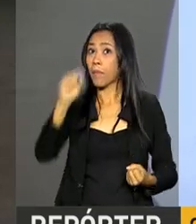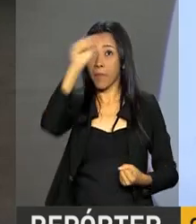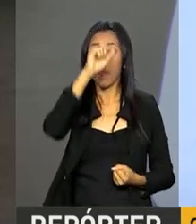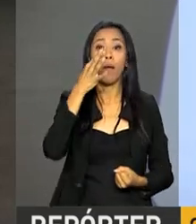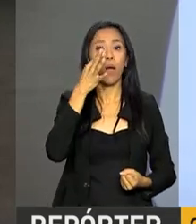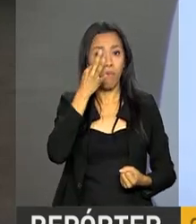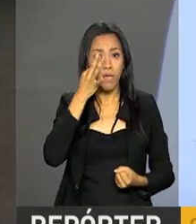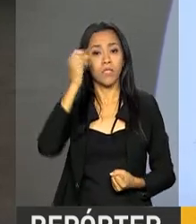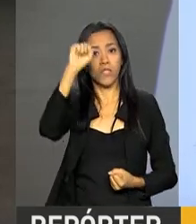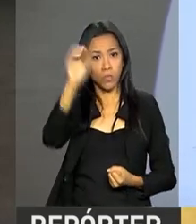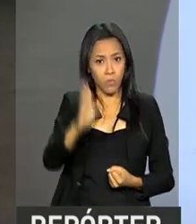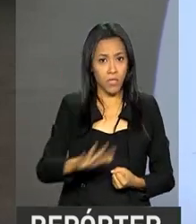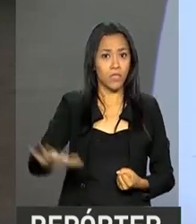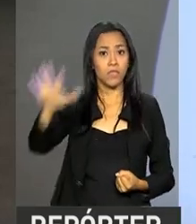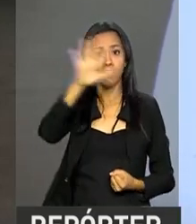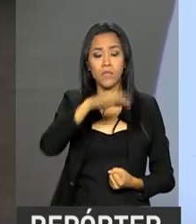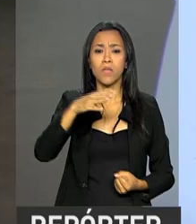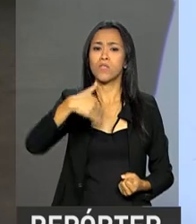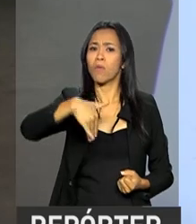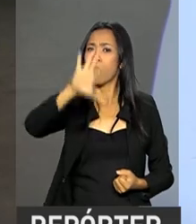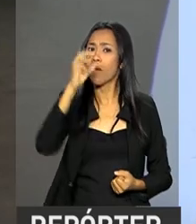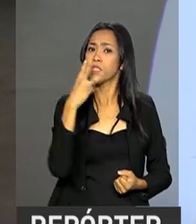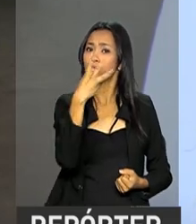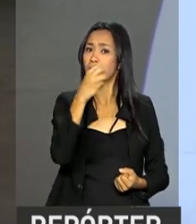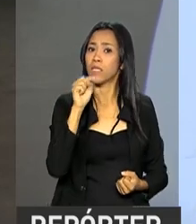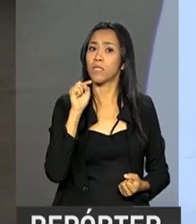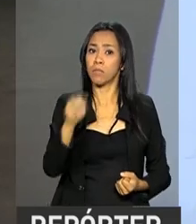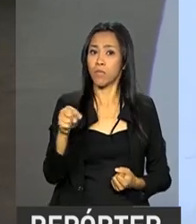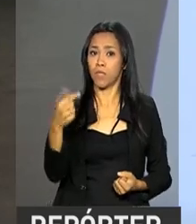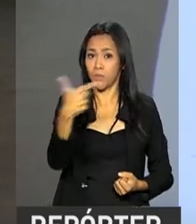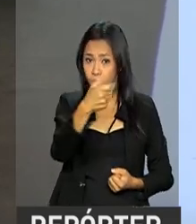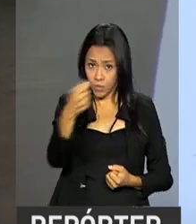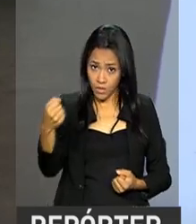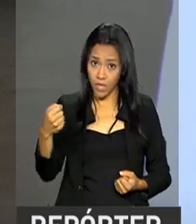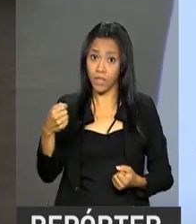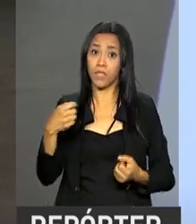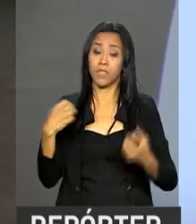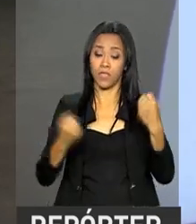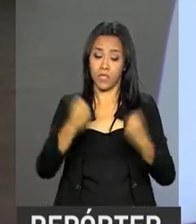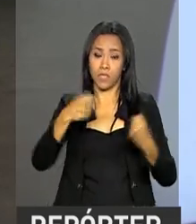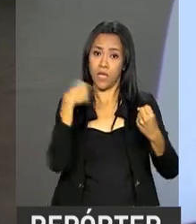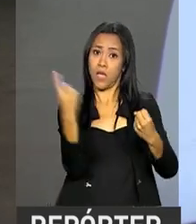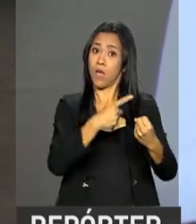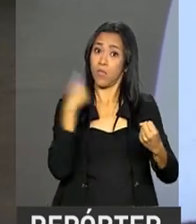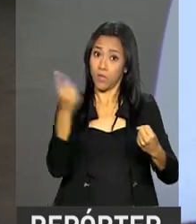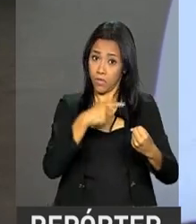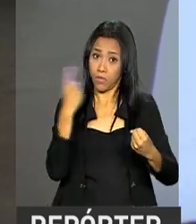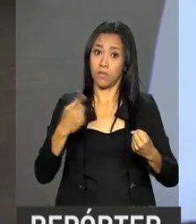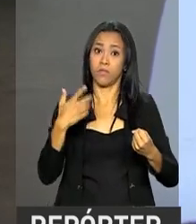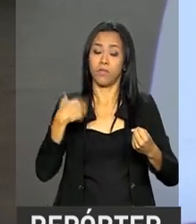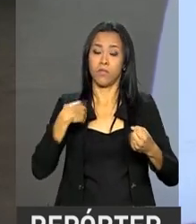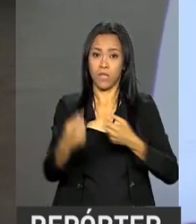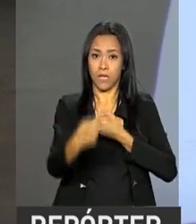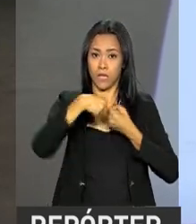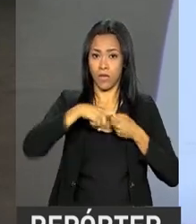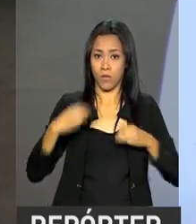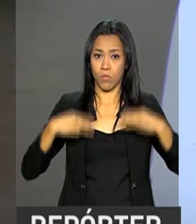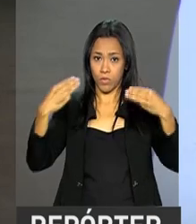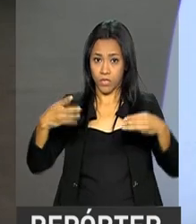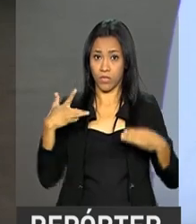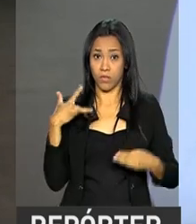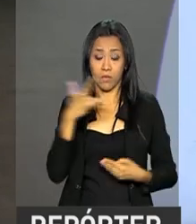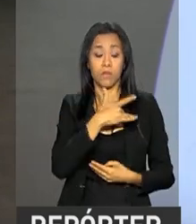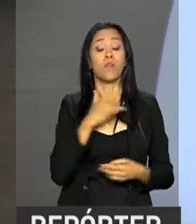brasileira são mais de três mil e 200 ambulâncias habilitadas pelo ministério da saúde o serviço